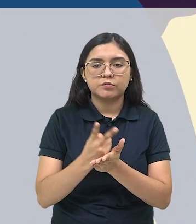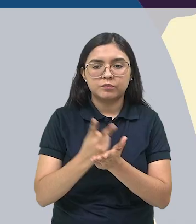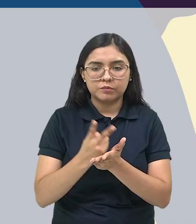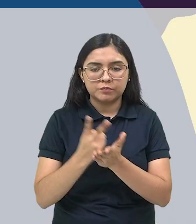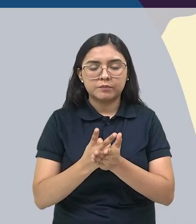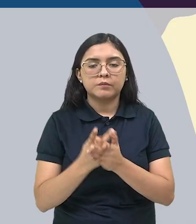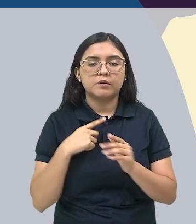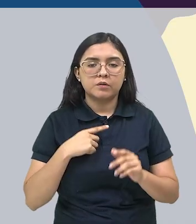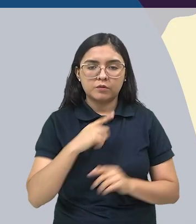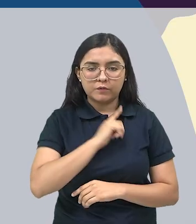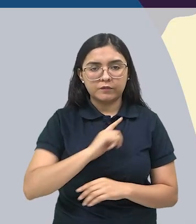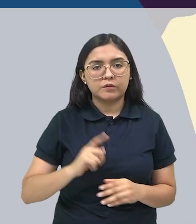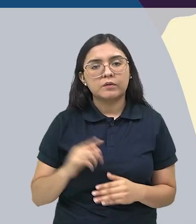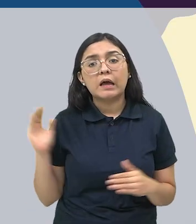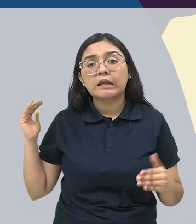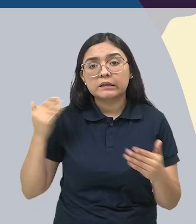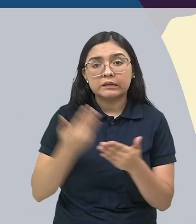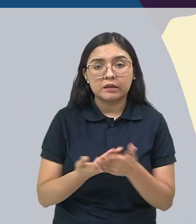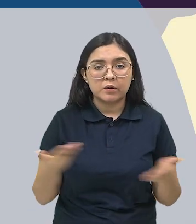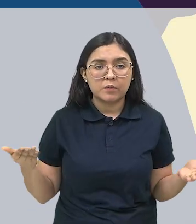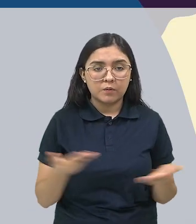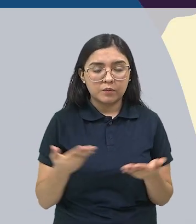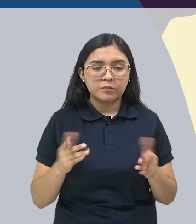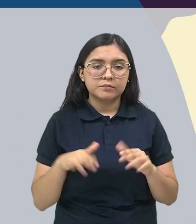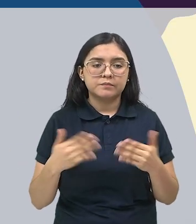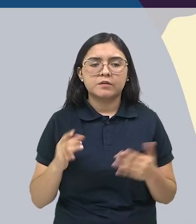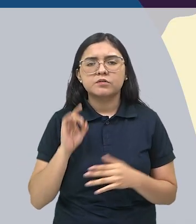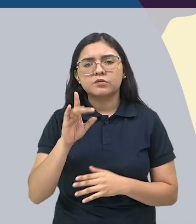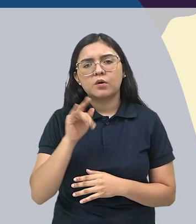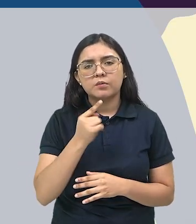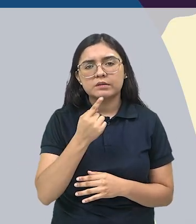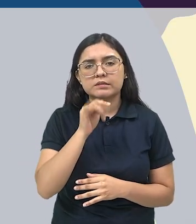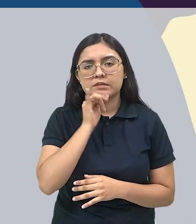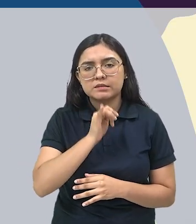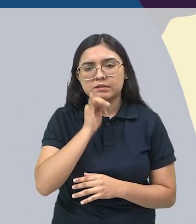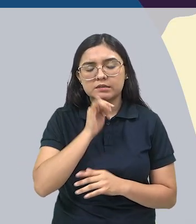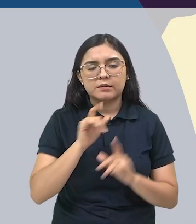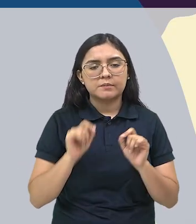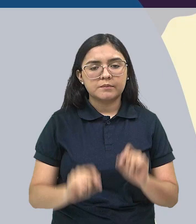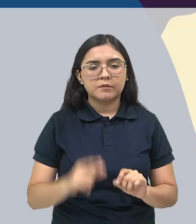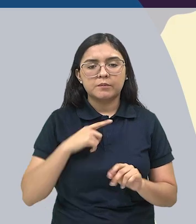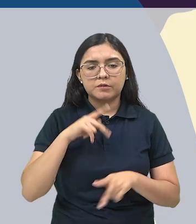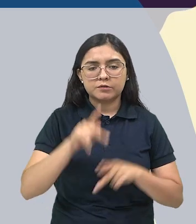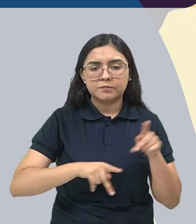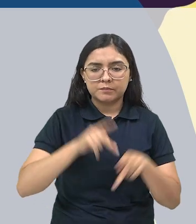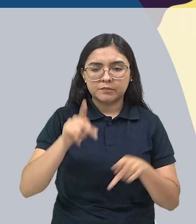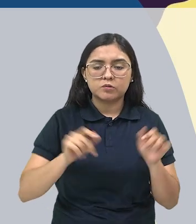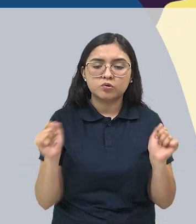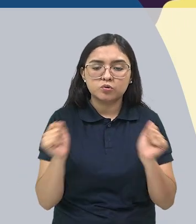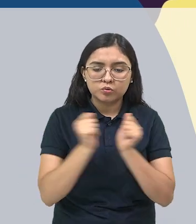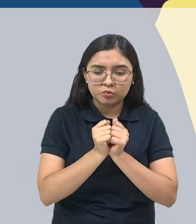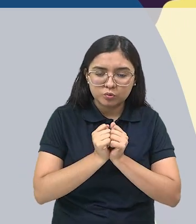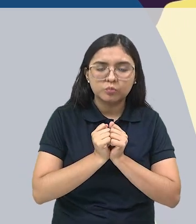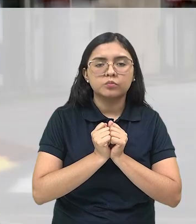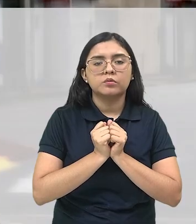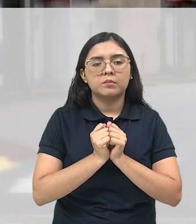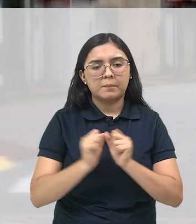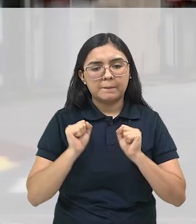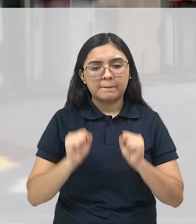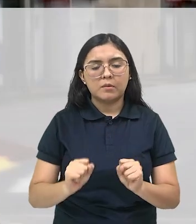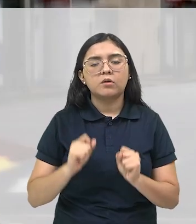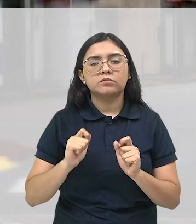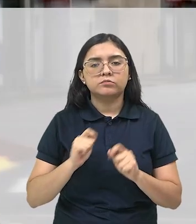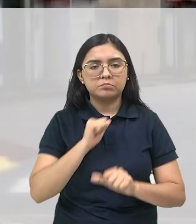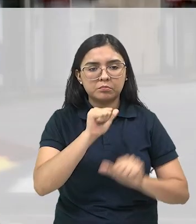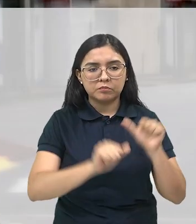pelo governo até hoje. E esse é só um dos exemplos sobre como as pessoas, juntas por uma causa, fizeram